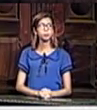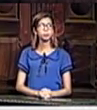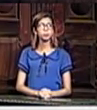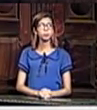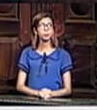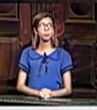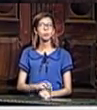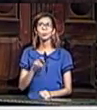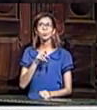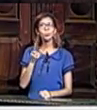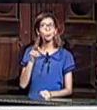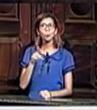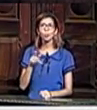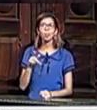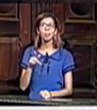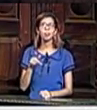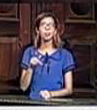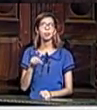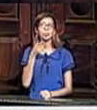Não se trata, quando se dá